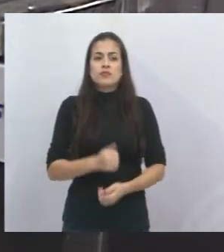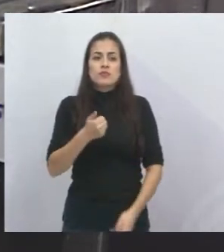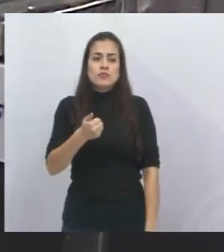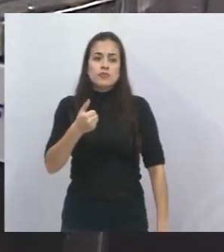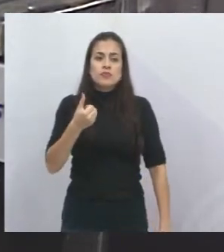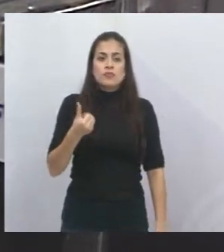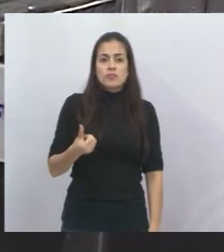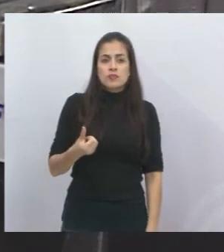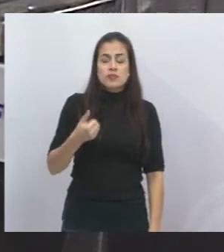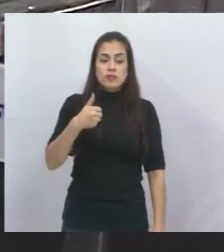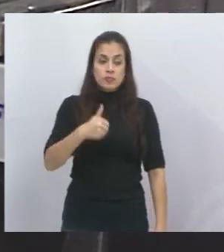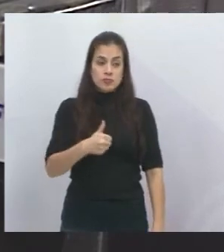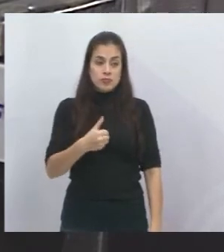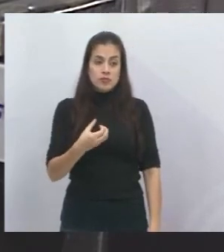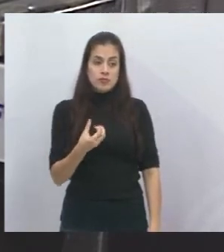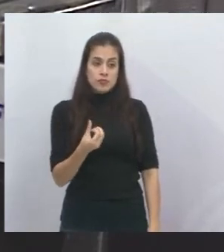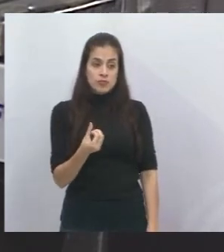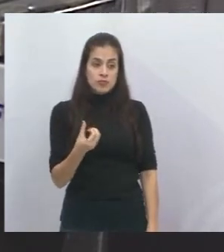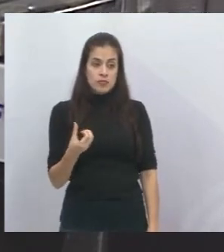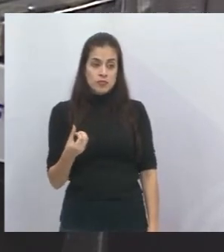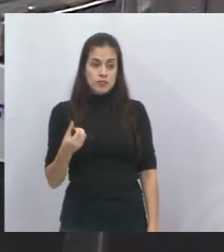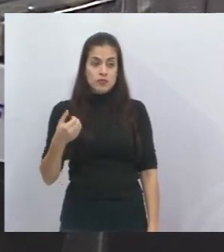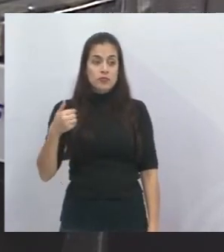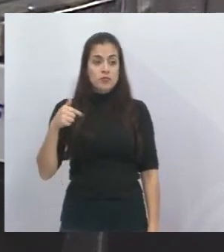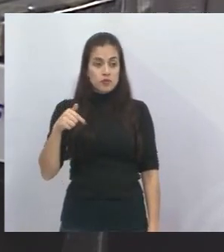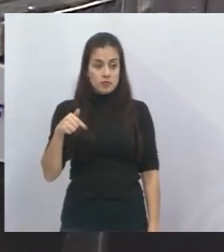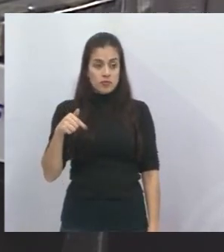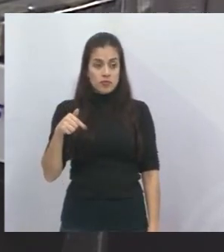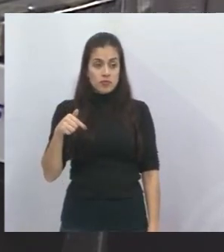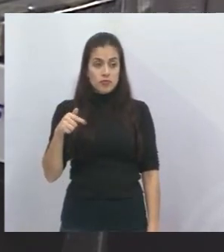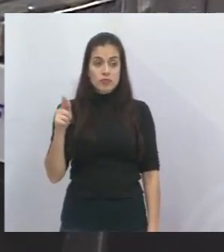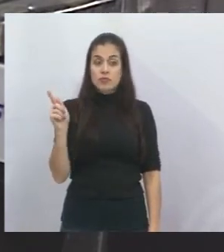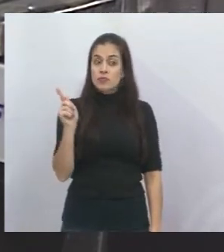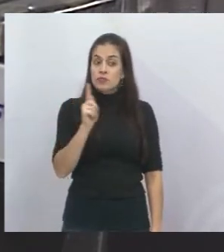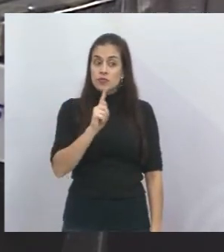1.687 não serão atingidos de maneira alguma.